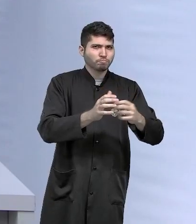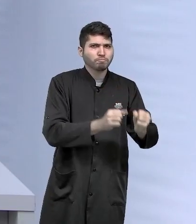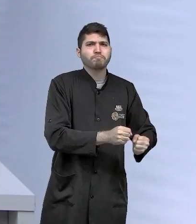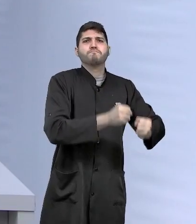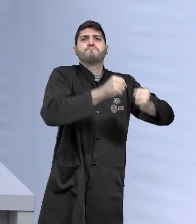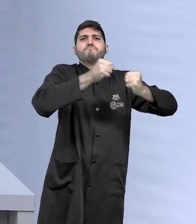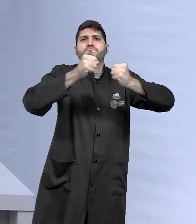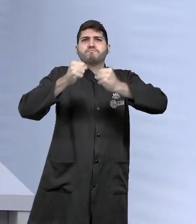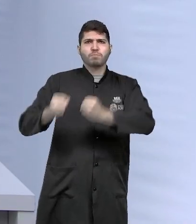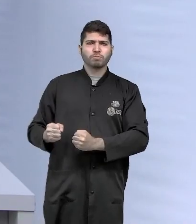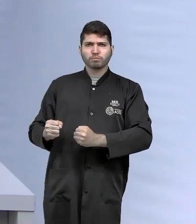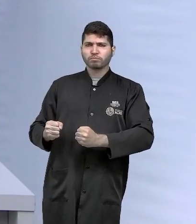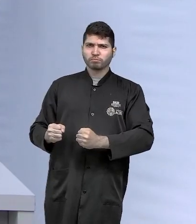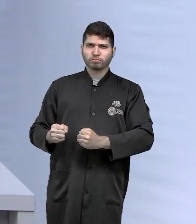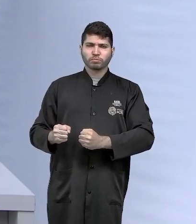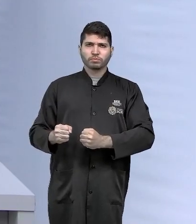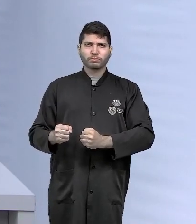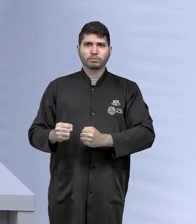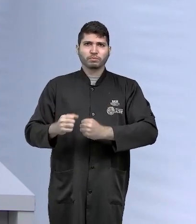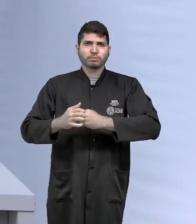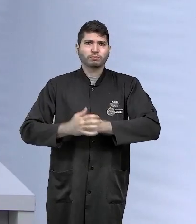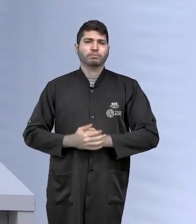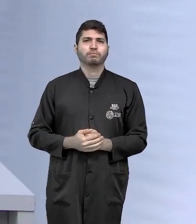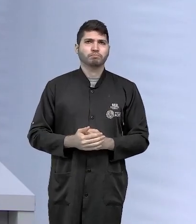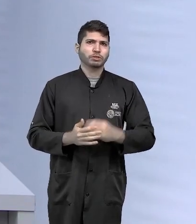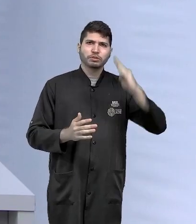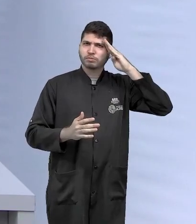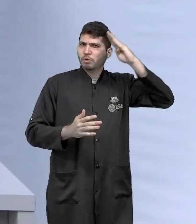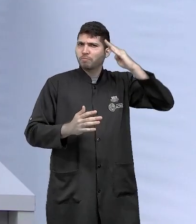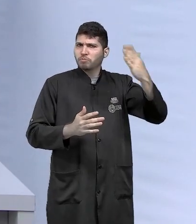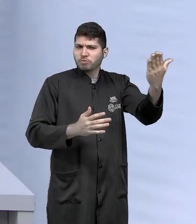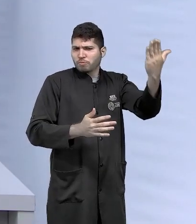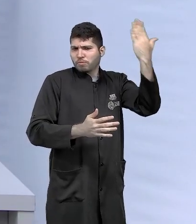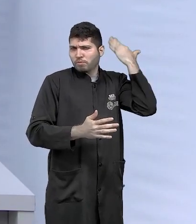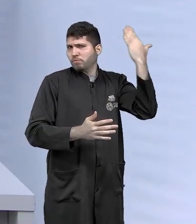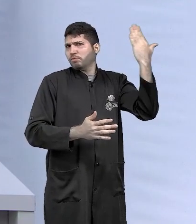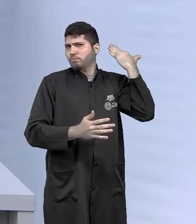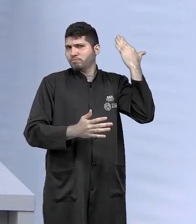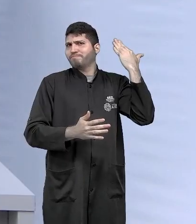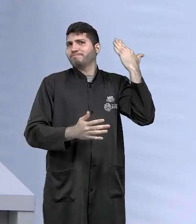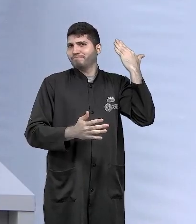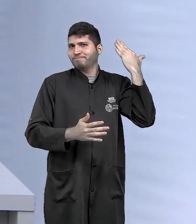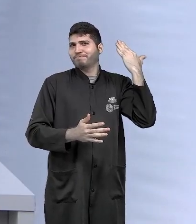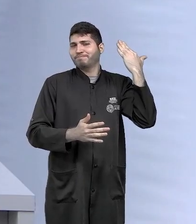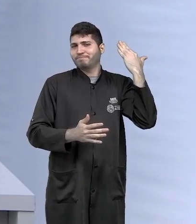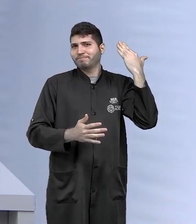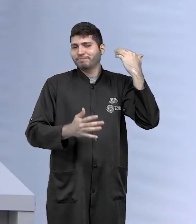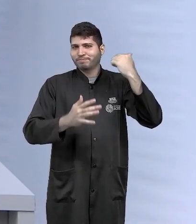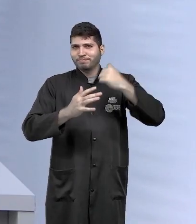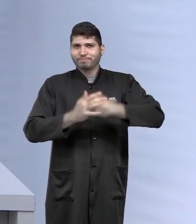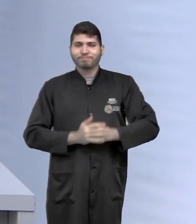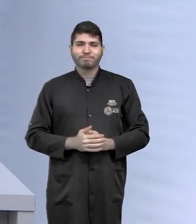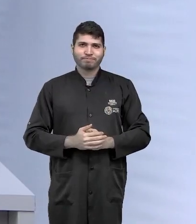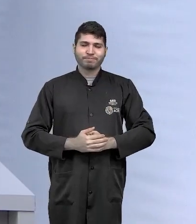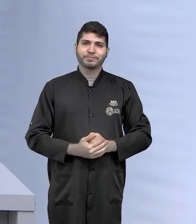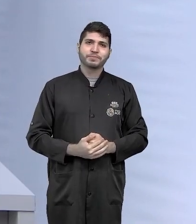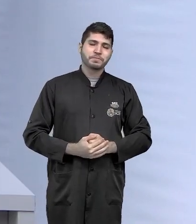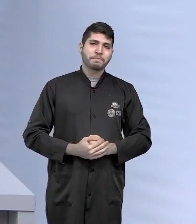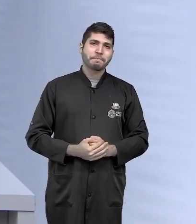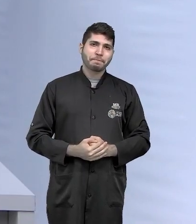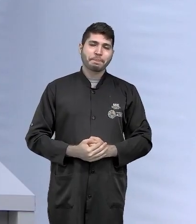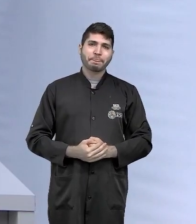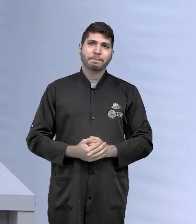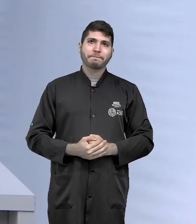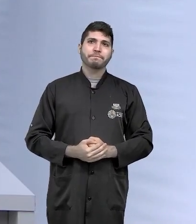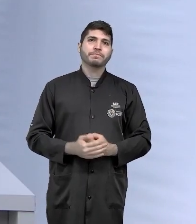Mas naquela época isso era muito mais forte. Vamos conferir aqui um quadro que eu trouxe para vocês que mostra como